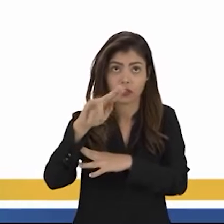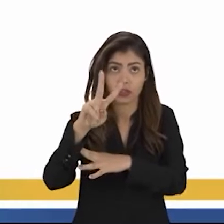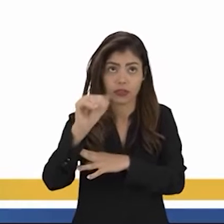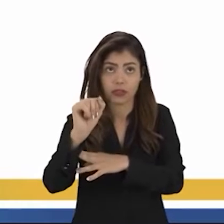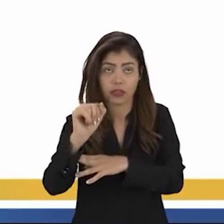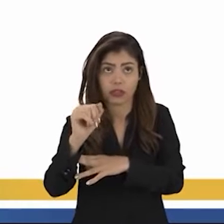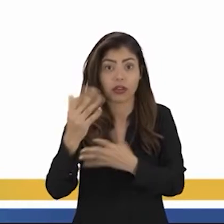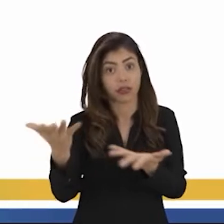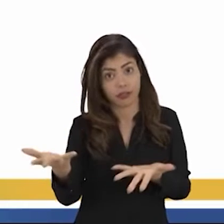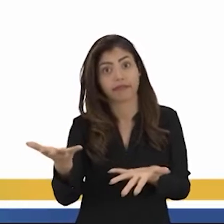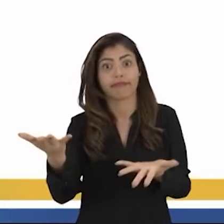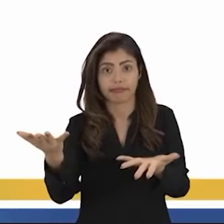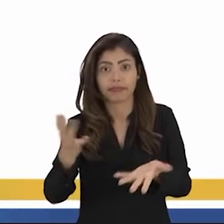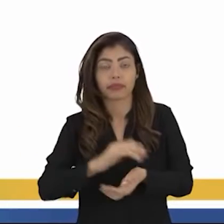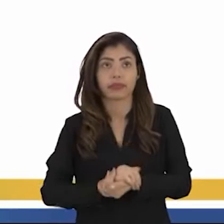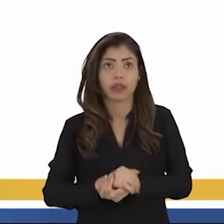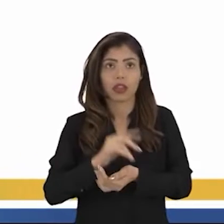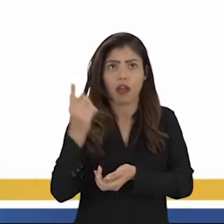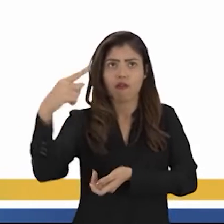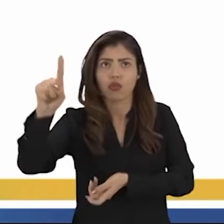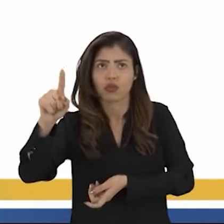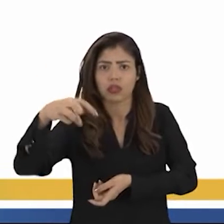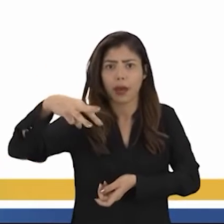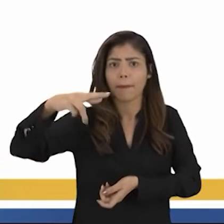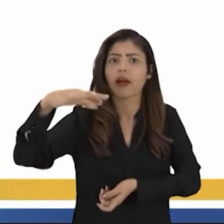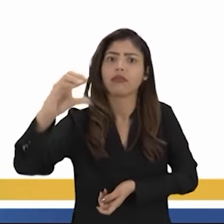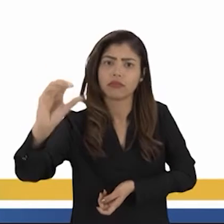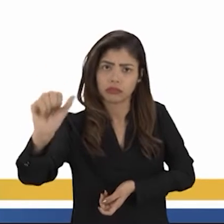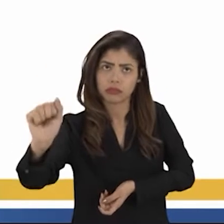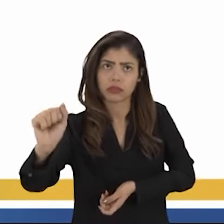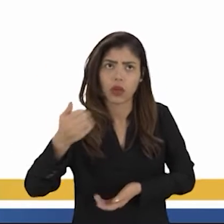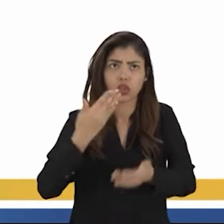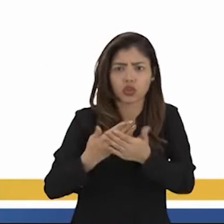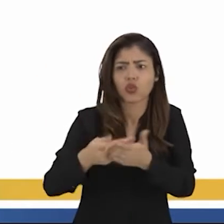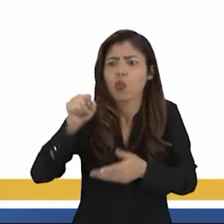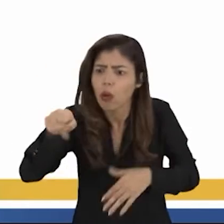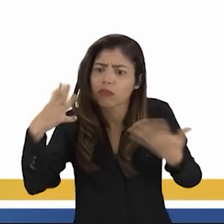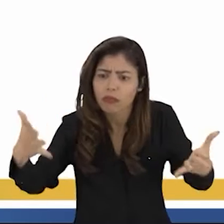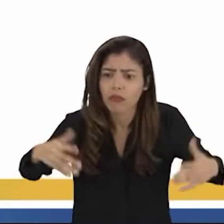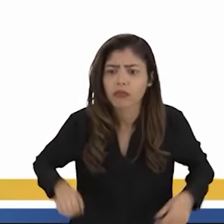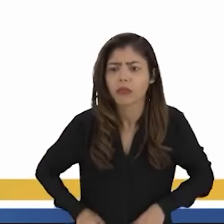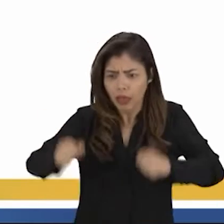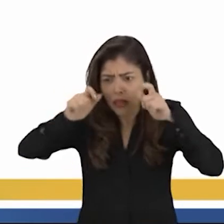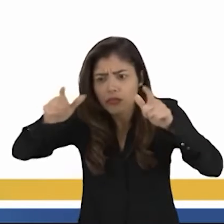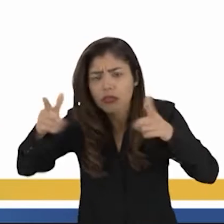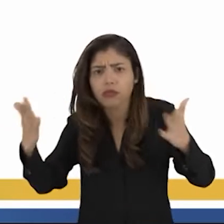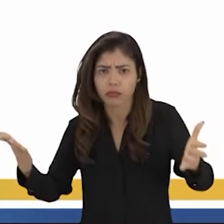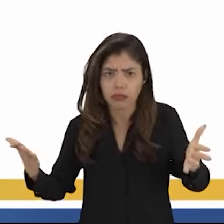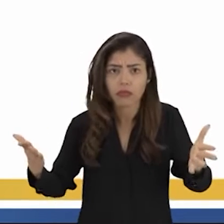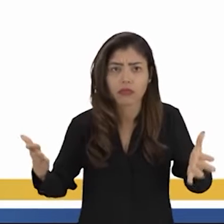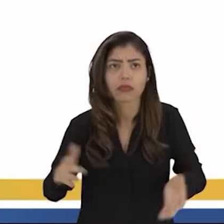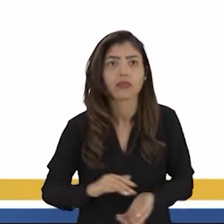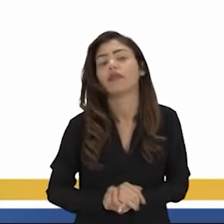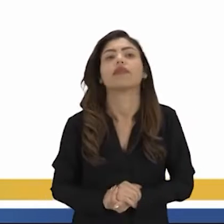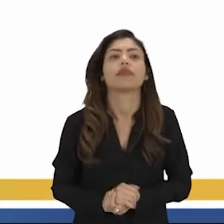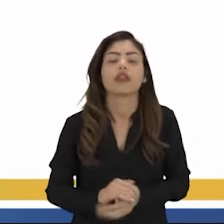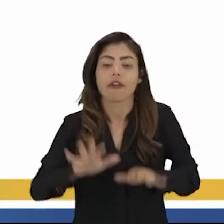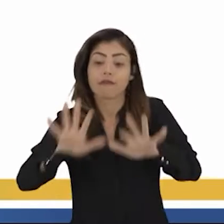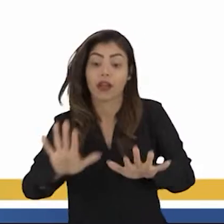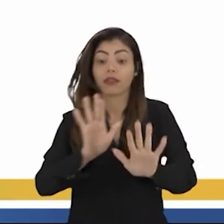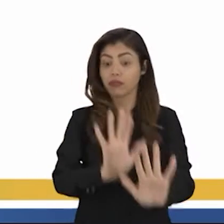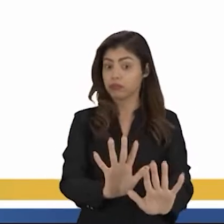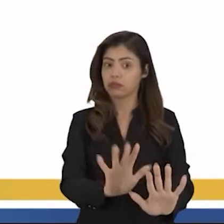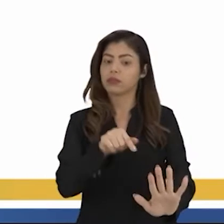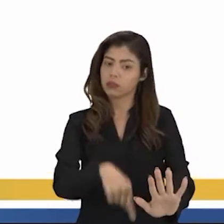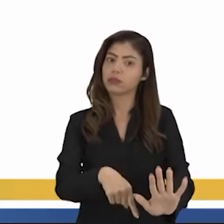imperativas, obviamente, né? Fuja, Marcos. Estuda, menino. Presta atenção, né? Fica